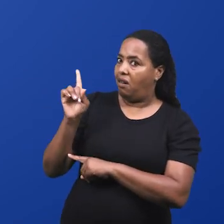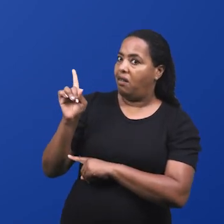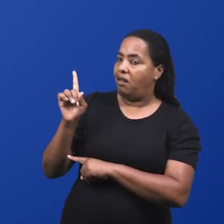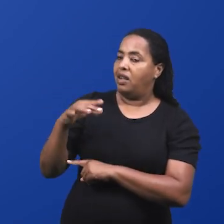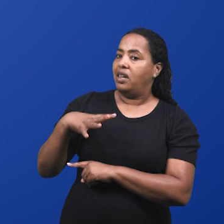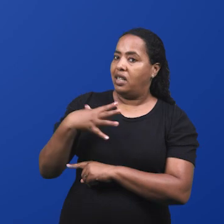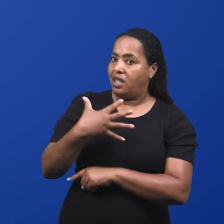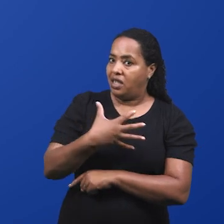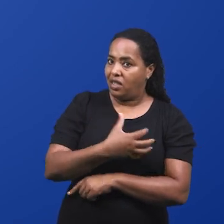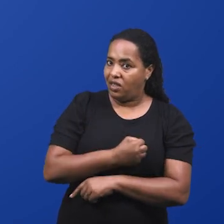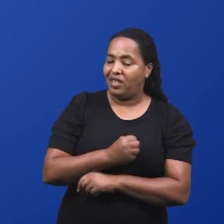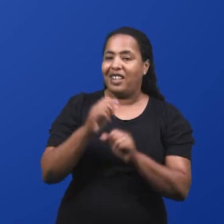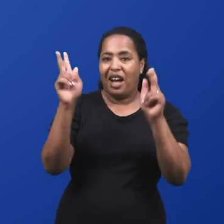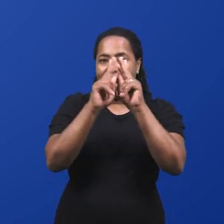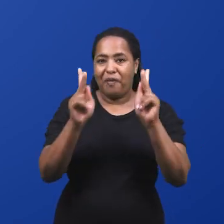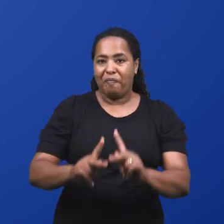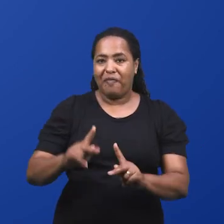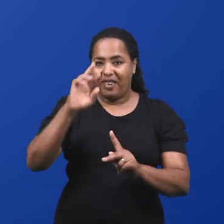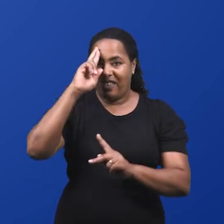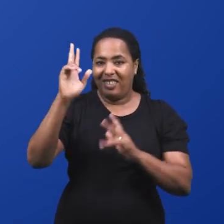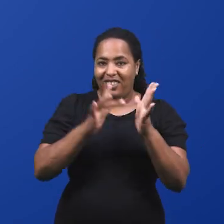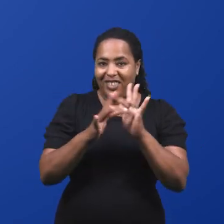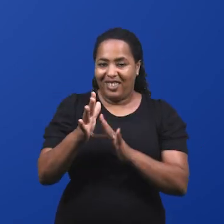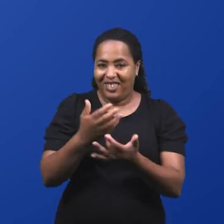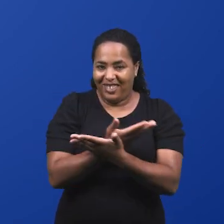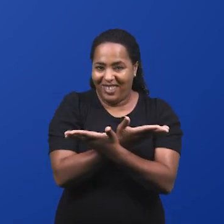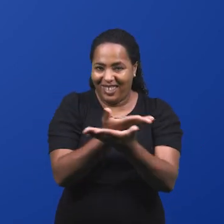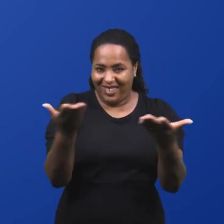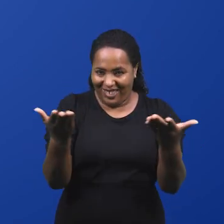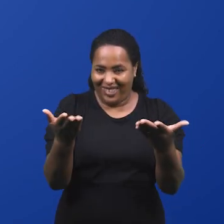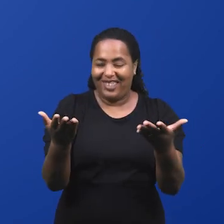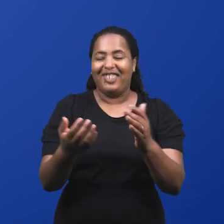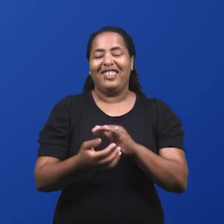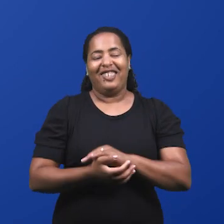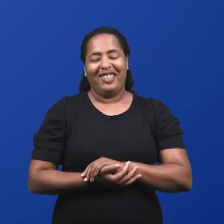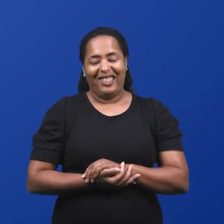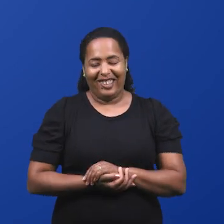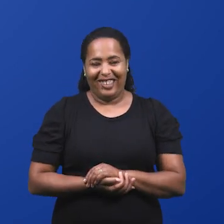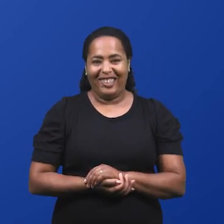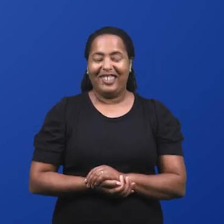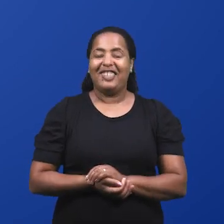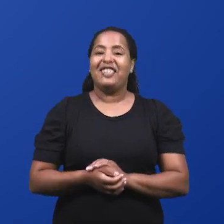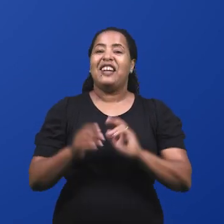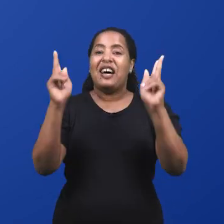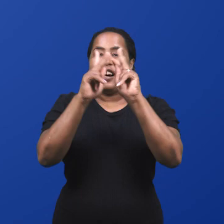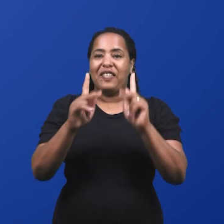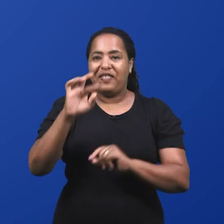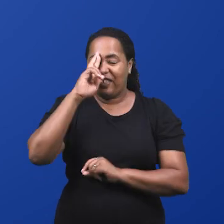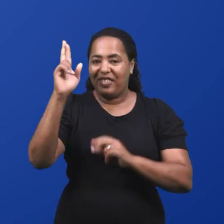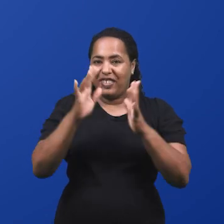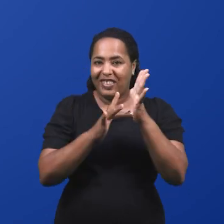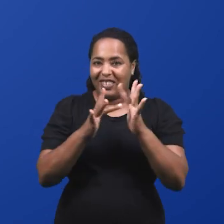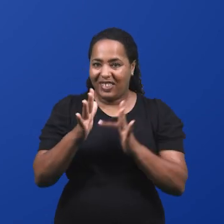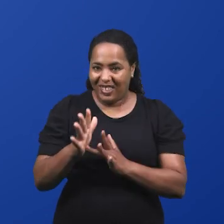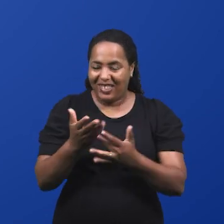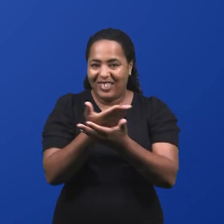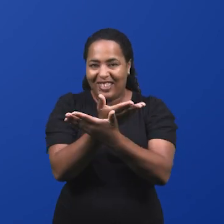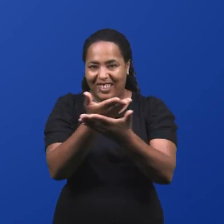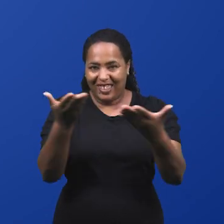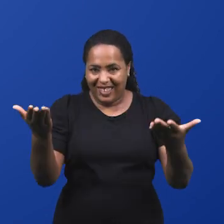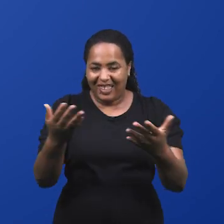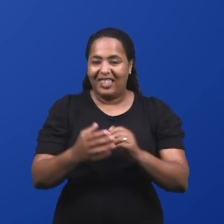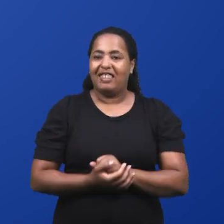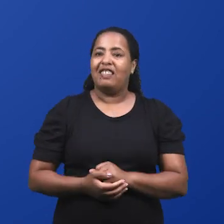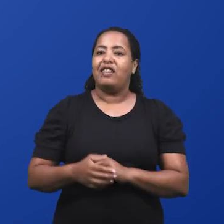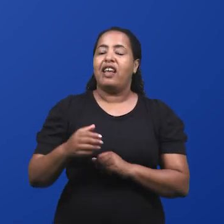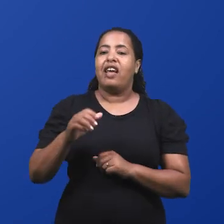salvação. É a paz do Senhor Jesus a todos. Amém, a paz do Senhor Jesus. A paz do Senhor Jesus, irmãos.